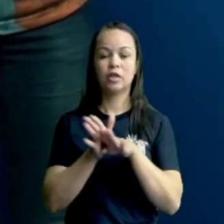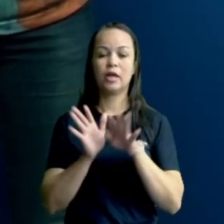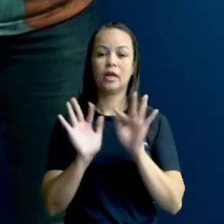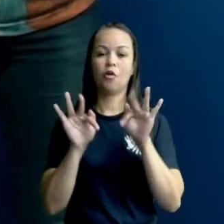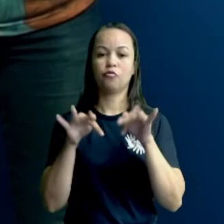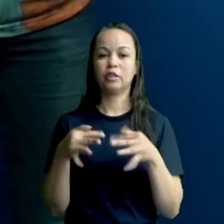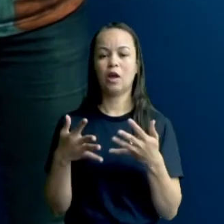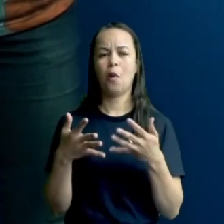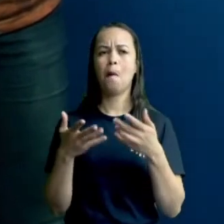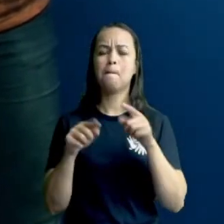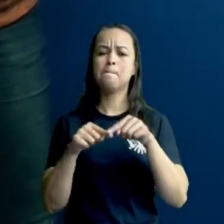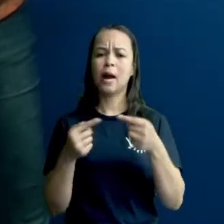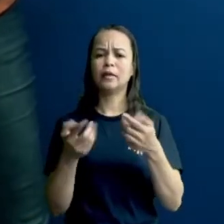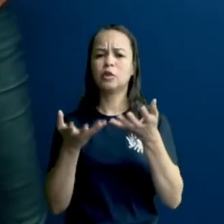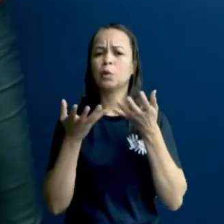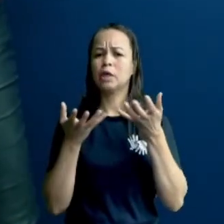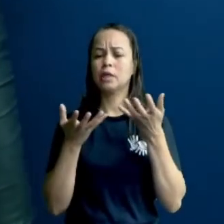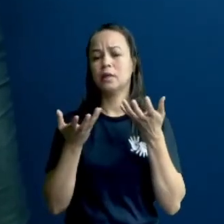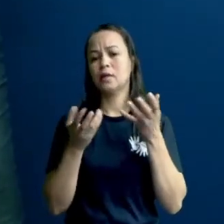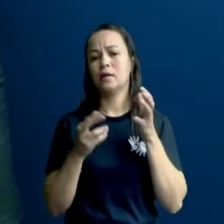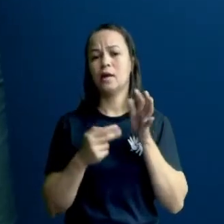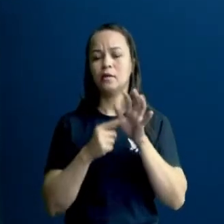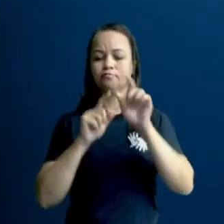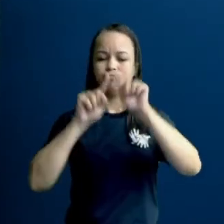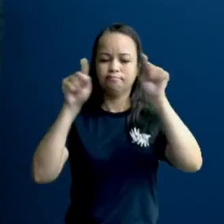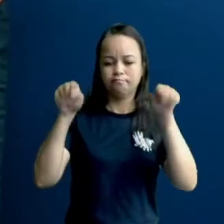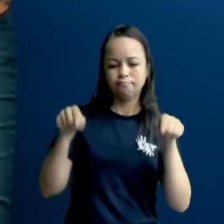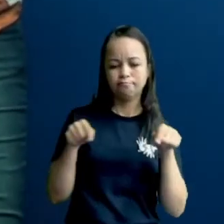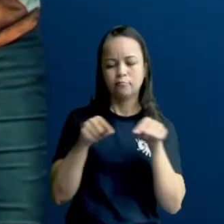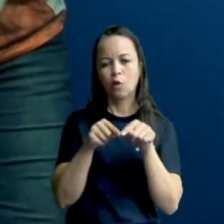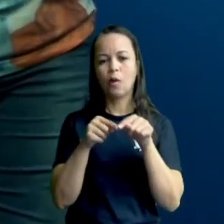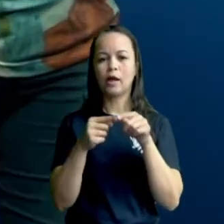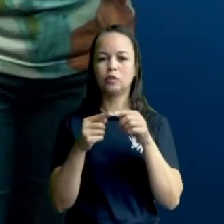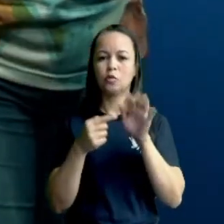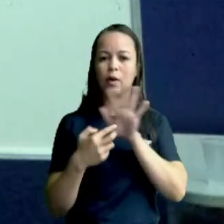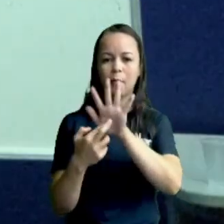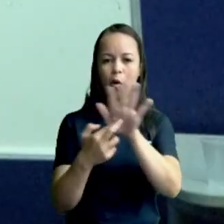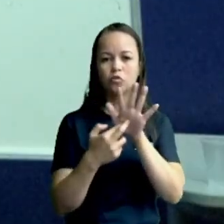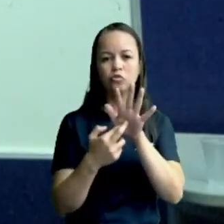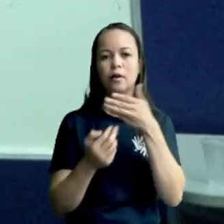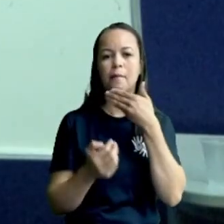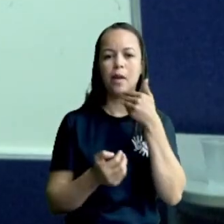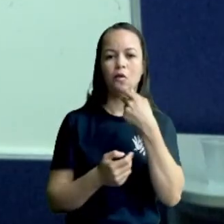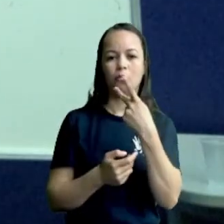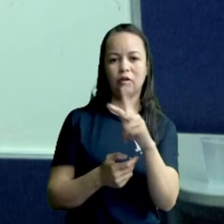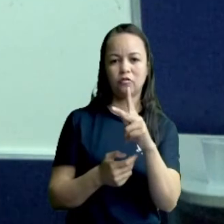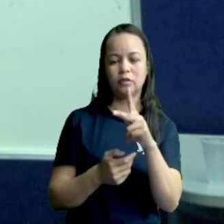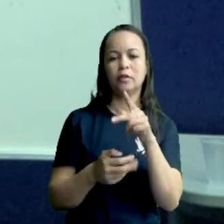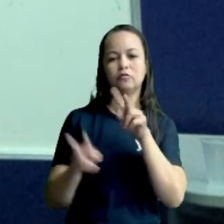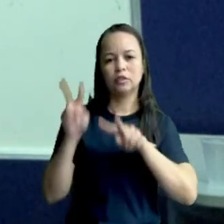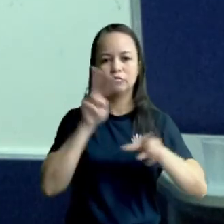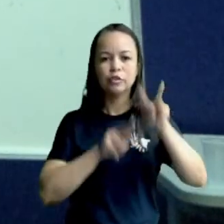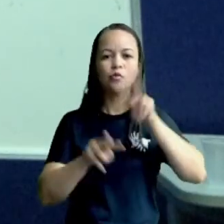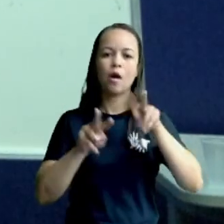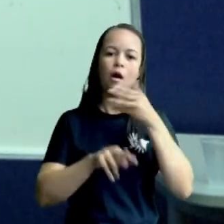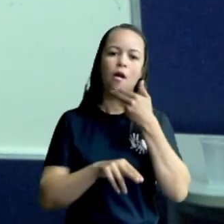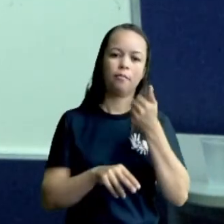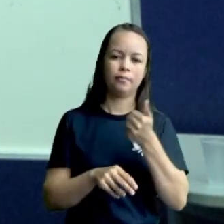para a gente representar aquele cálculo, né? Para que vocês pudessem visualizar melhor. Então, a gente tem o